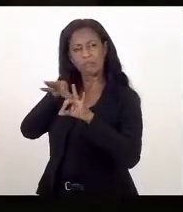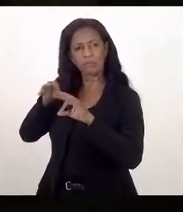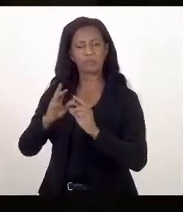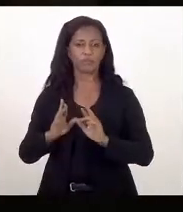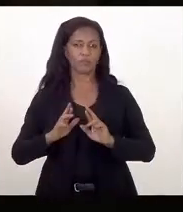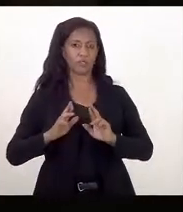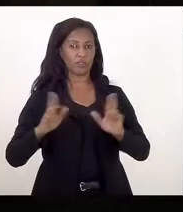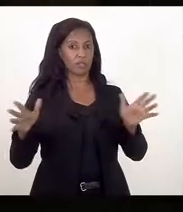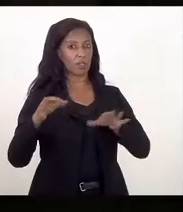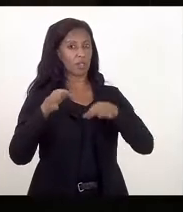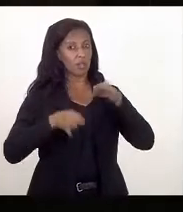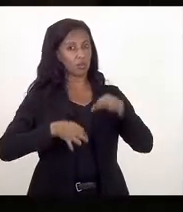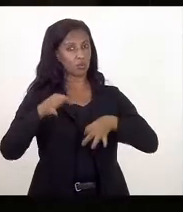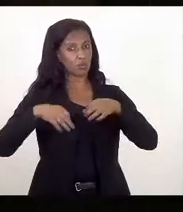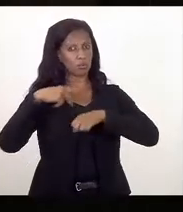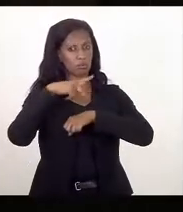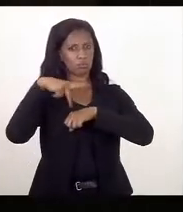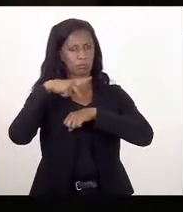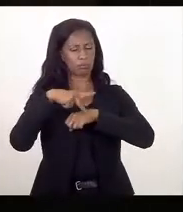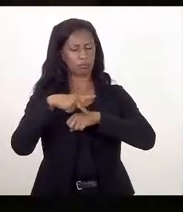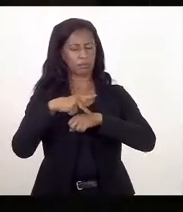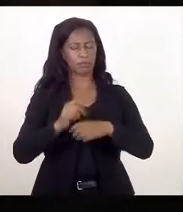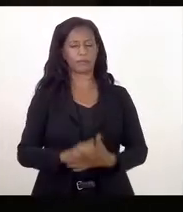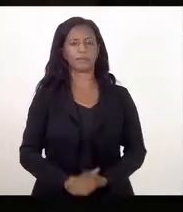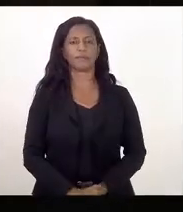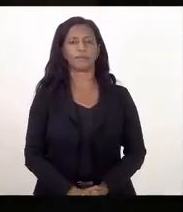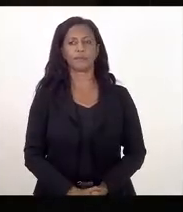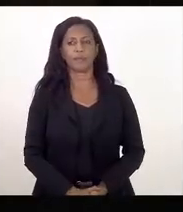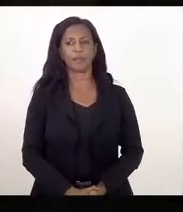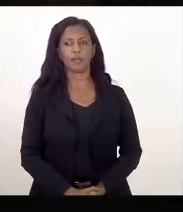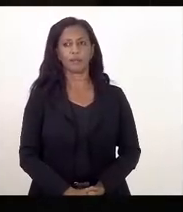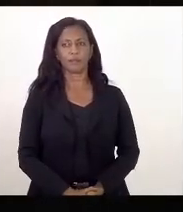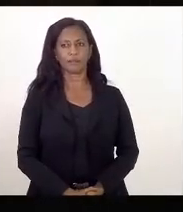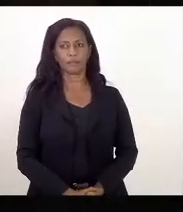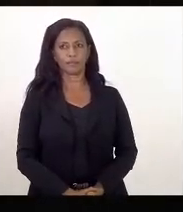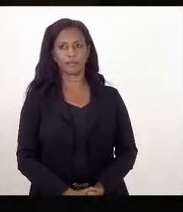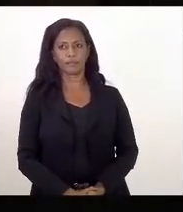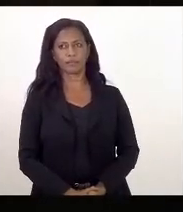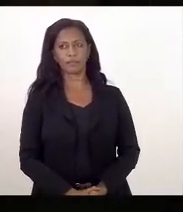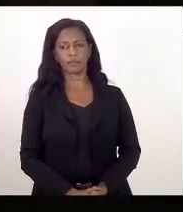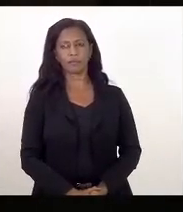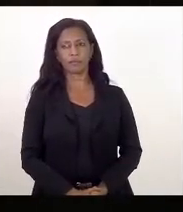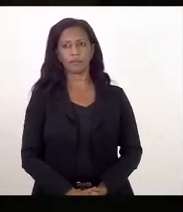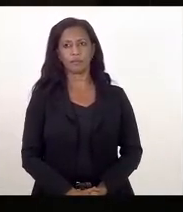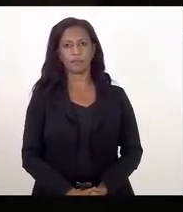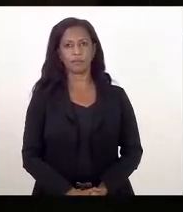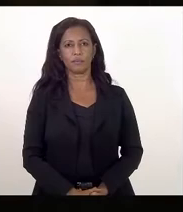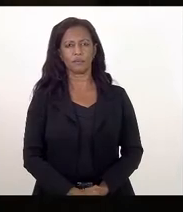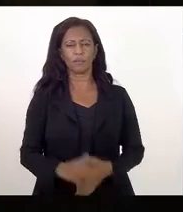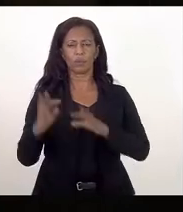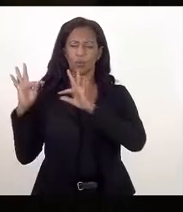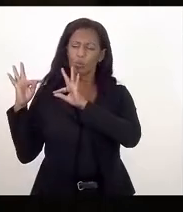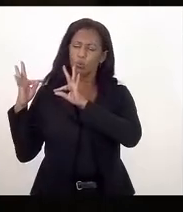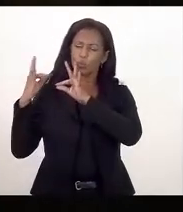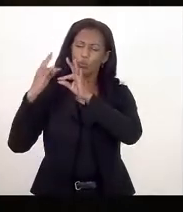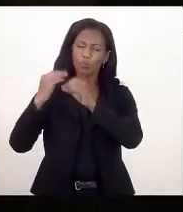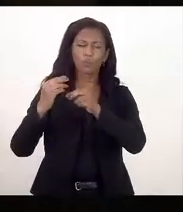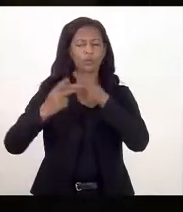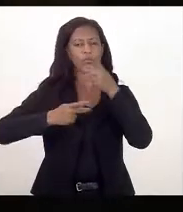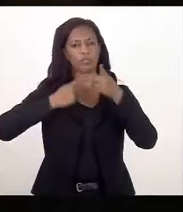pela justiça do nosso país. Bom, tudo o que foi dito aqui